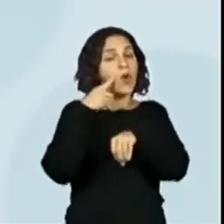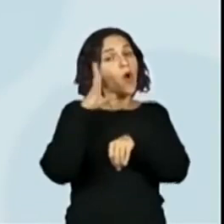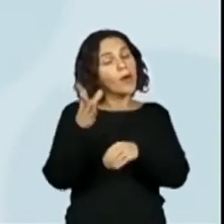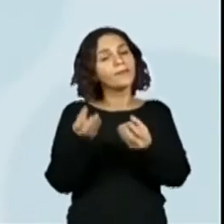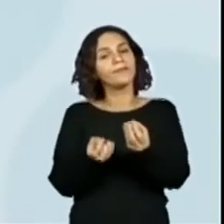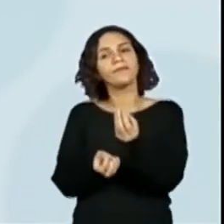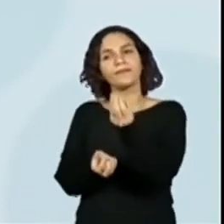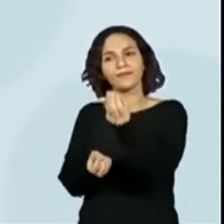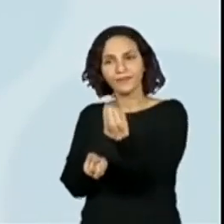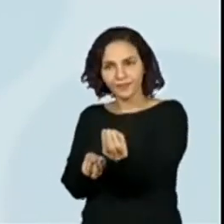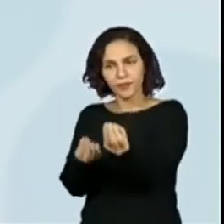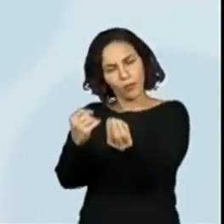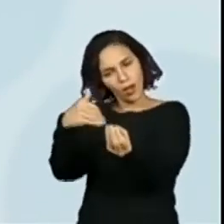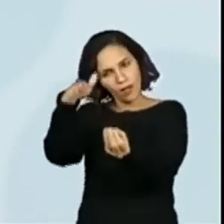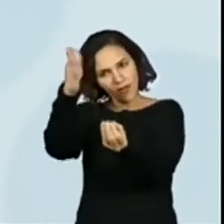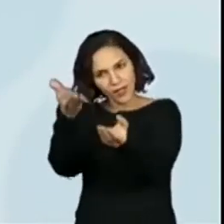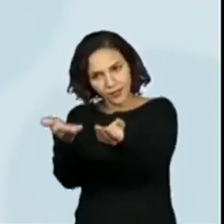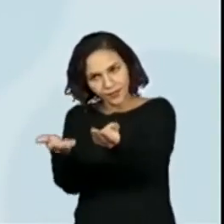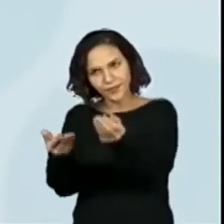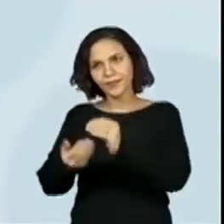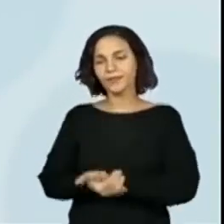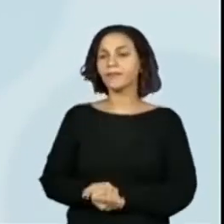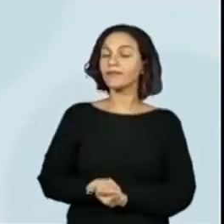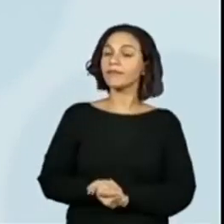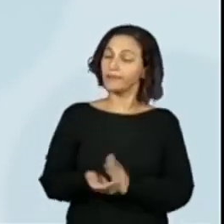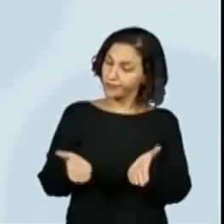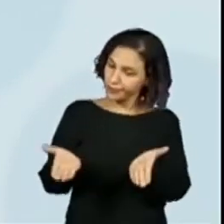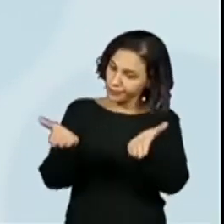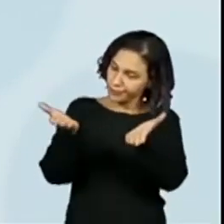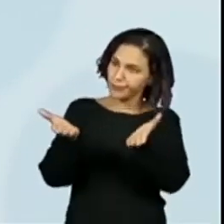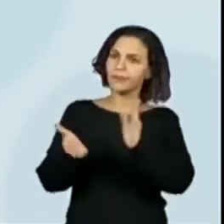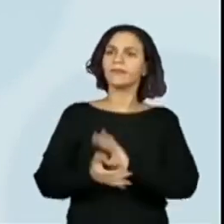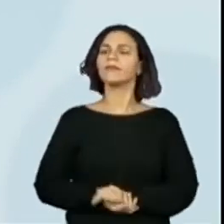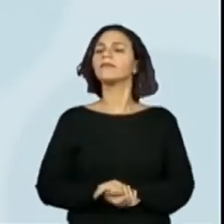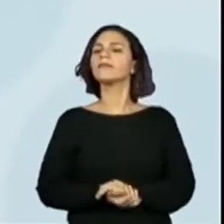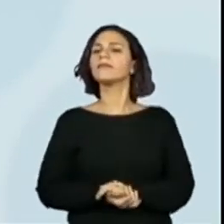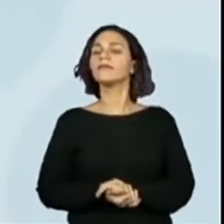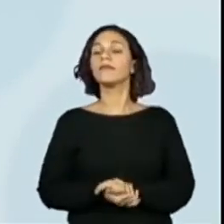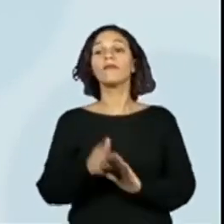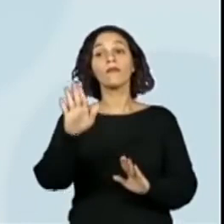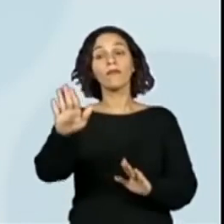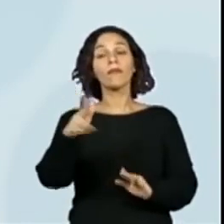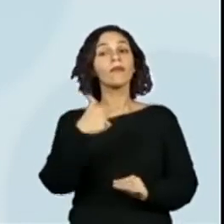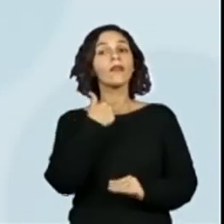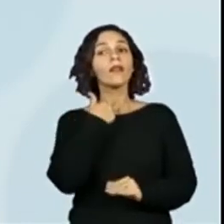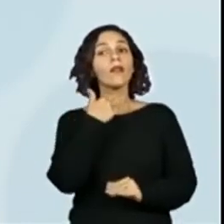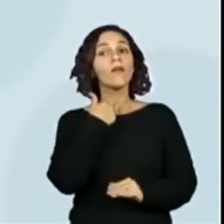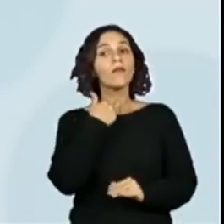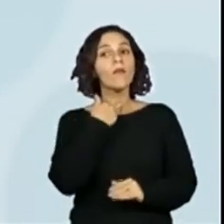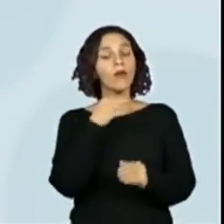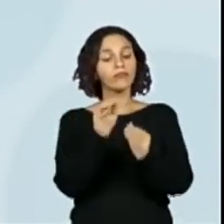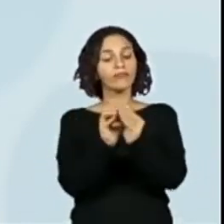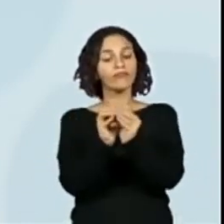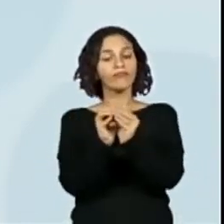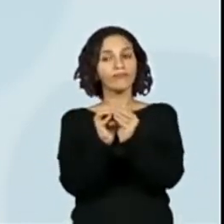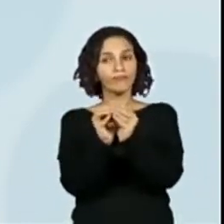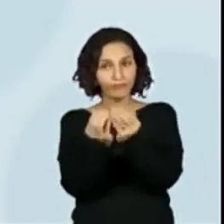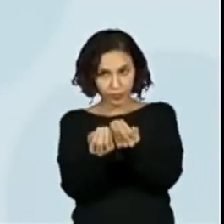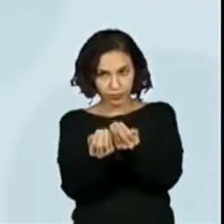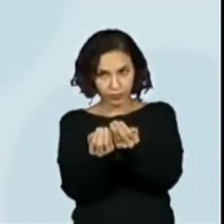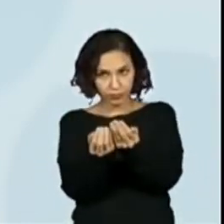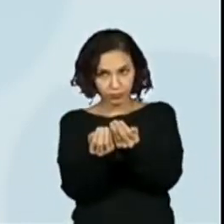está, levai-o. Eia, não abrais, senão todas as coisas